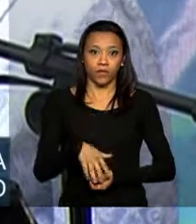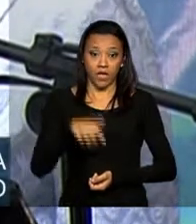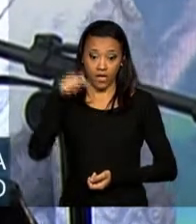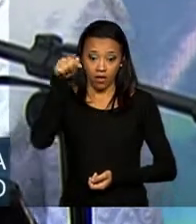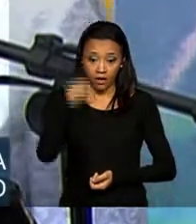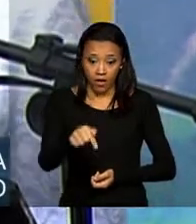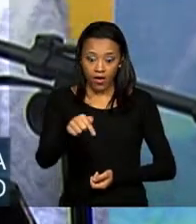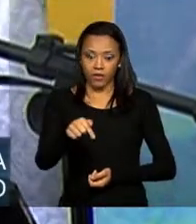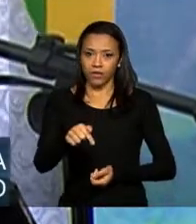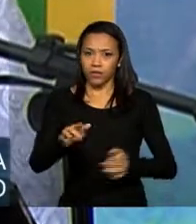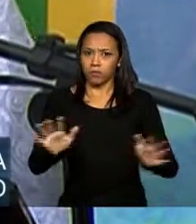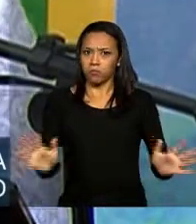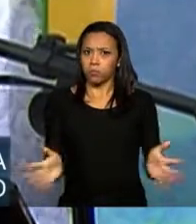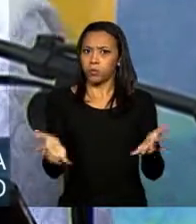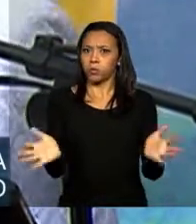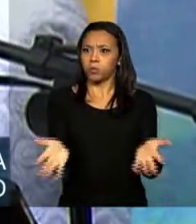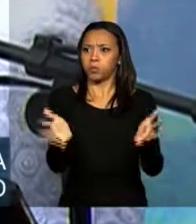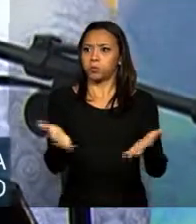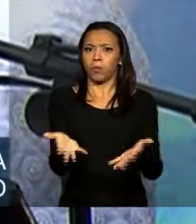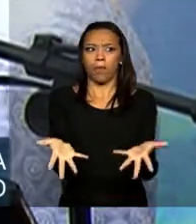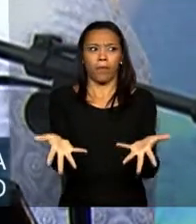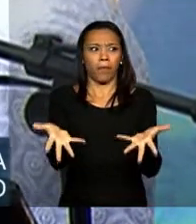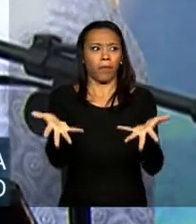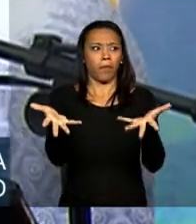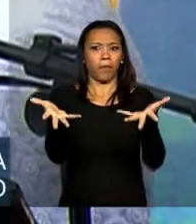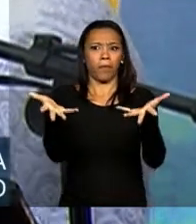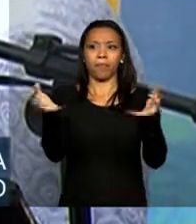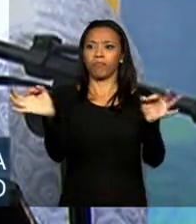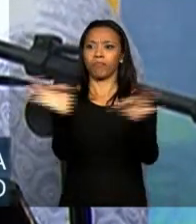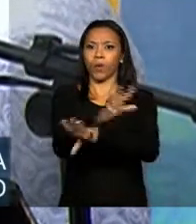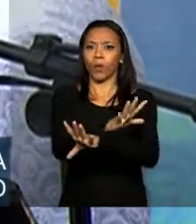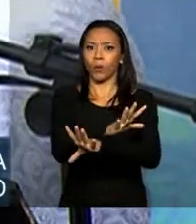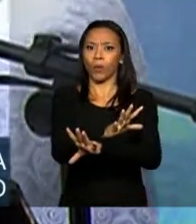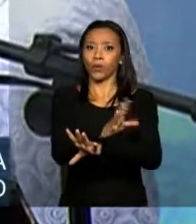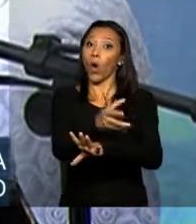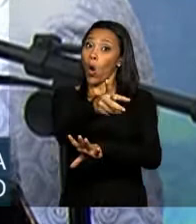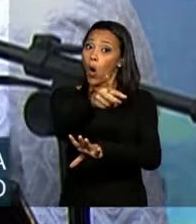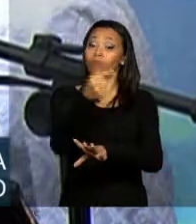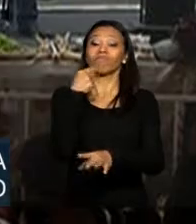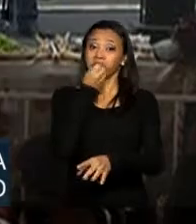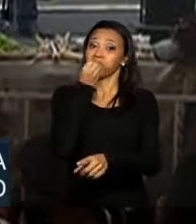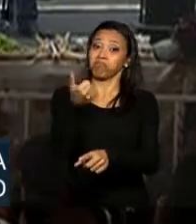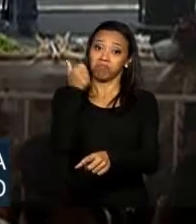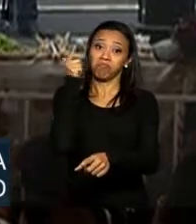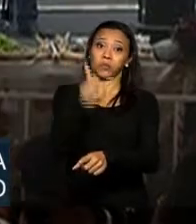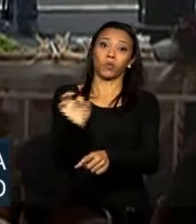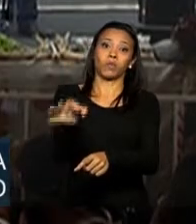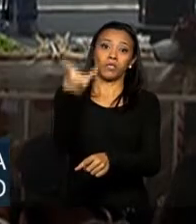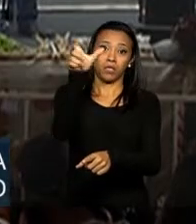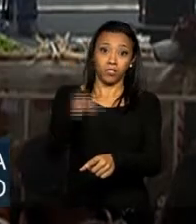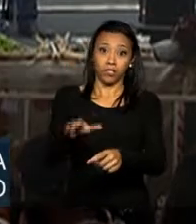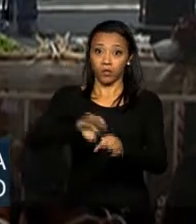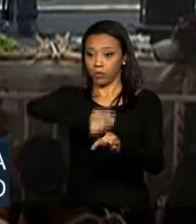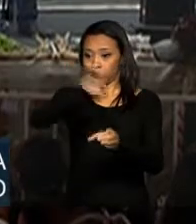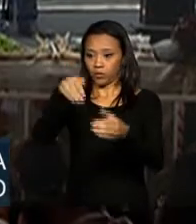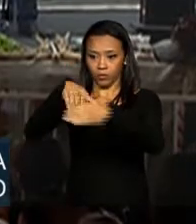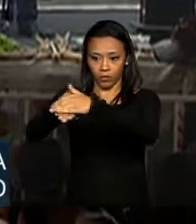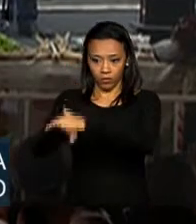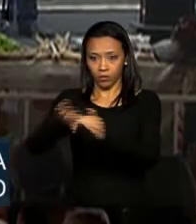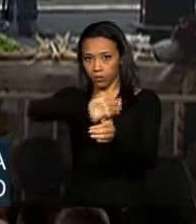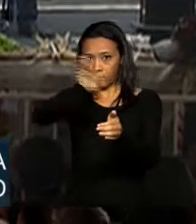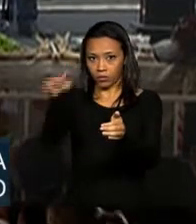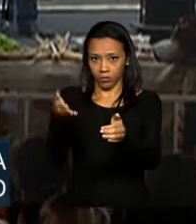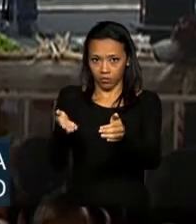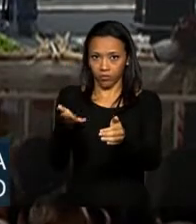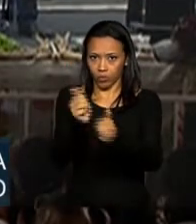empreendimento agora que ele tá feito todo mundo falar deu certo mas quando ele não estava